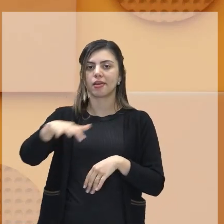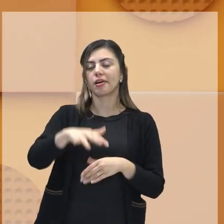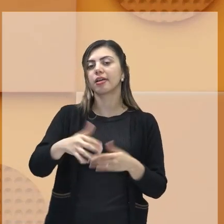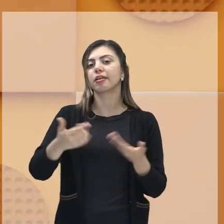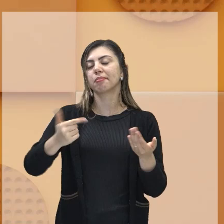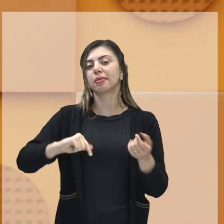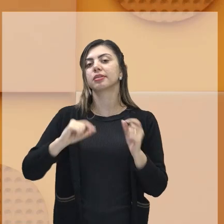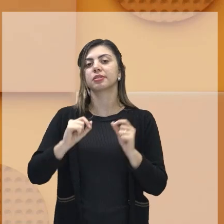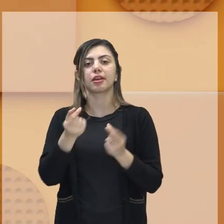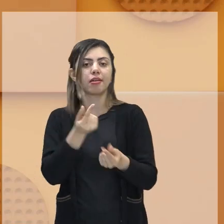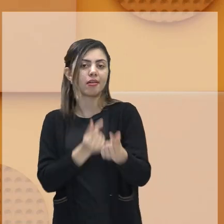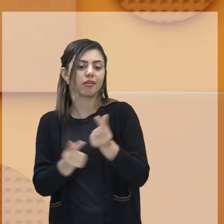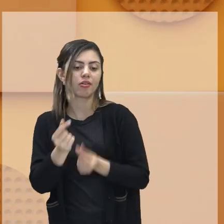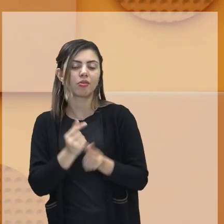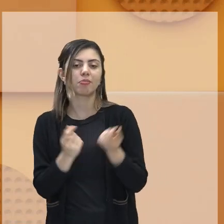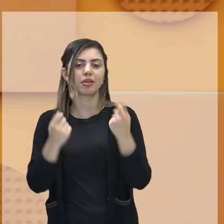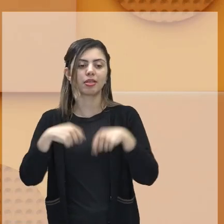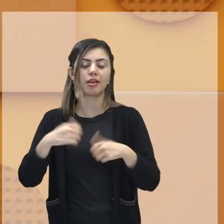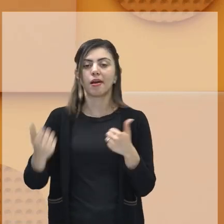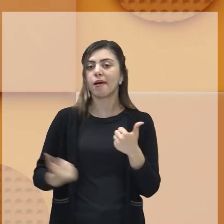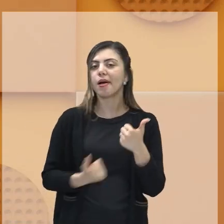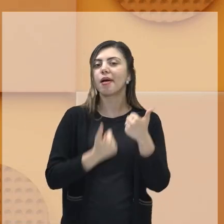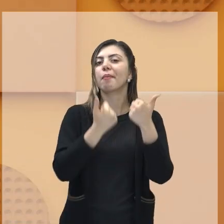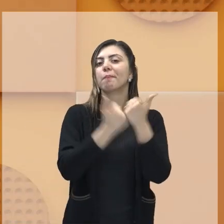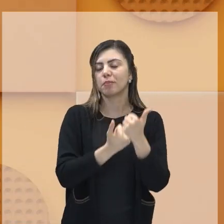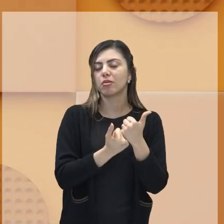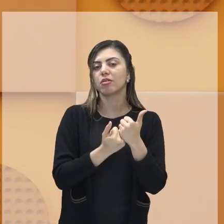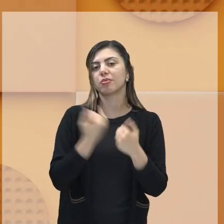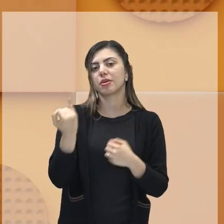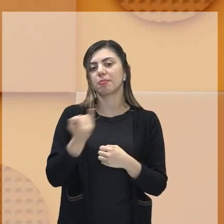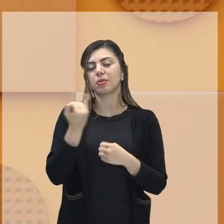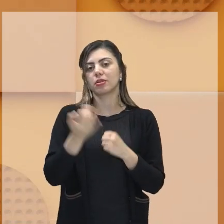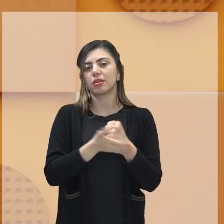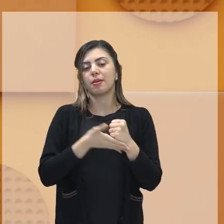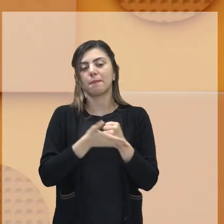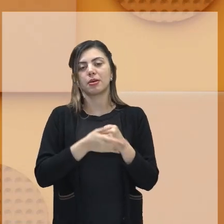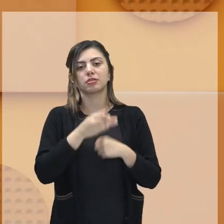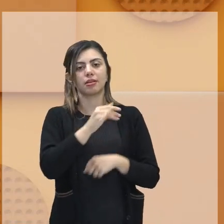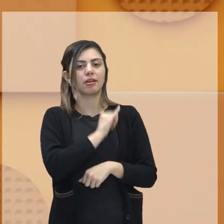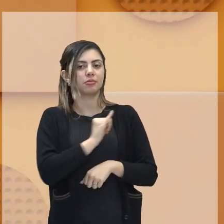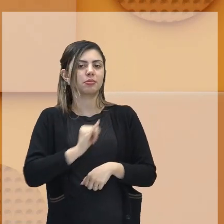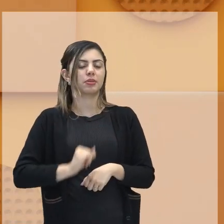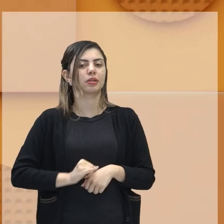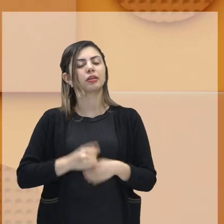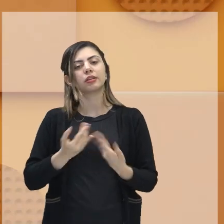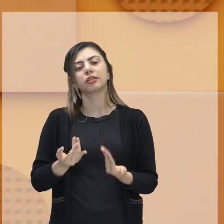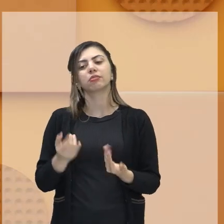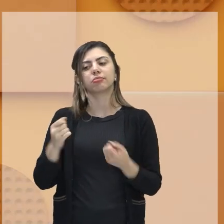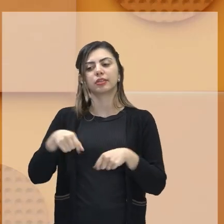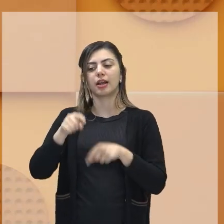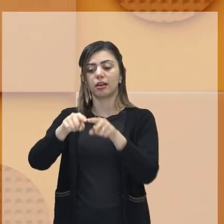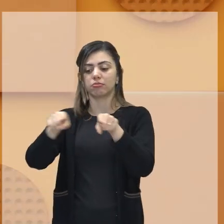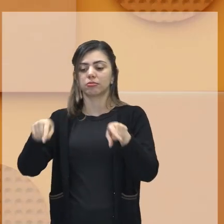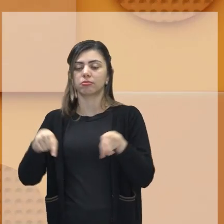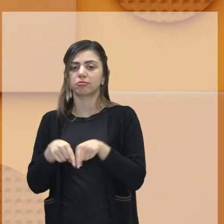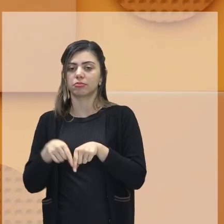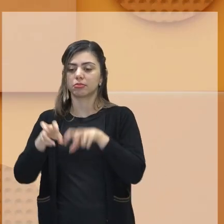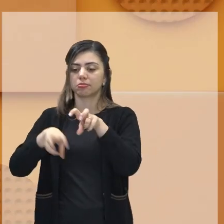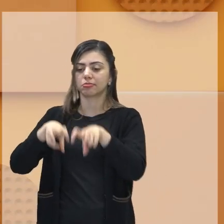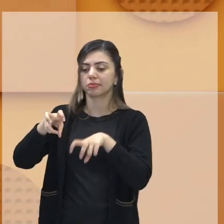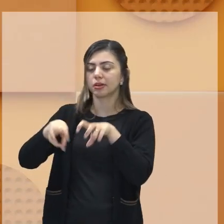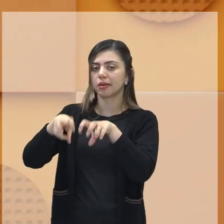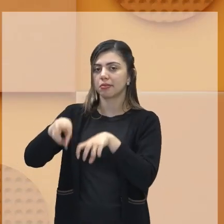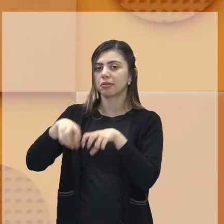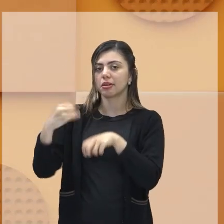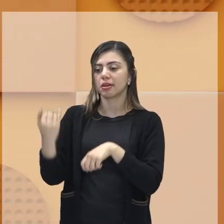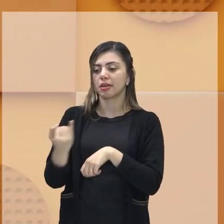economia, que funcionava como apoio, né, a base de governança do imperador. Até porque são esses fazendeiros que garantem aí